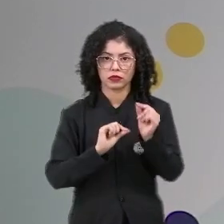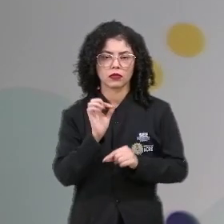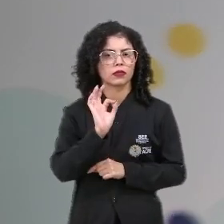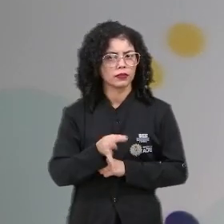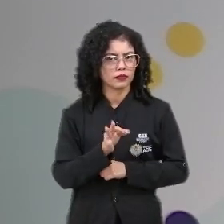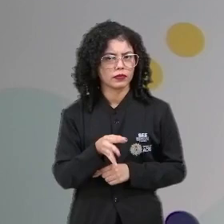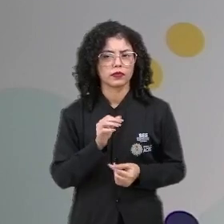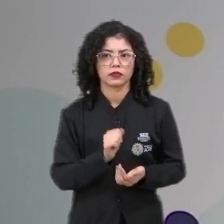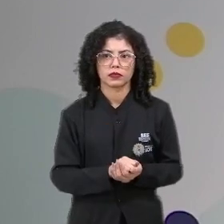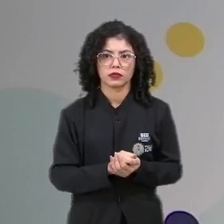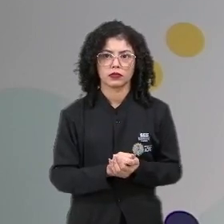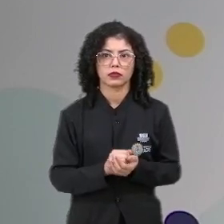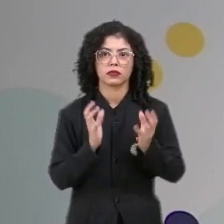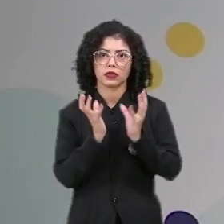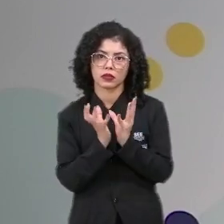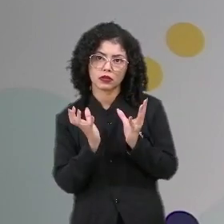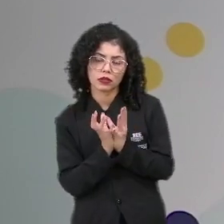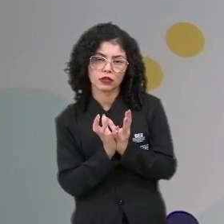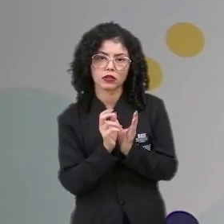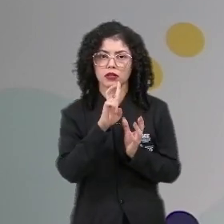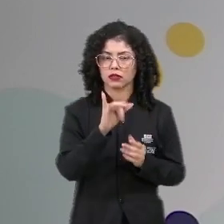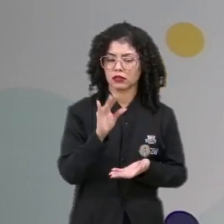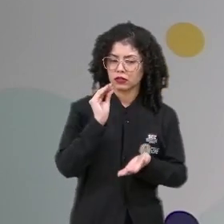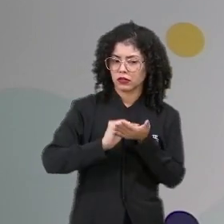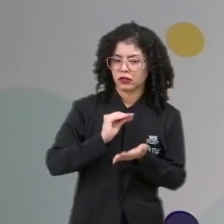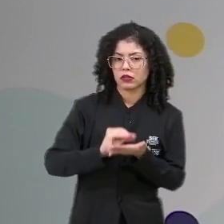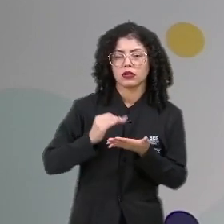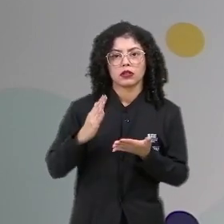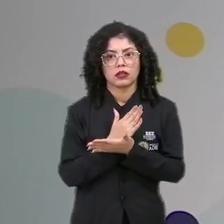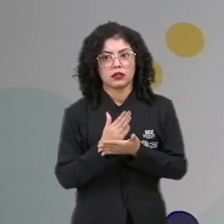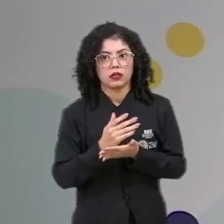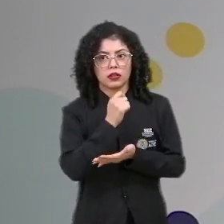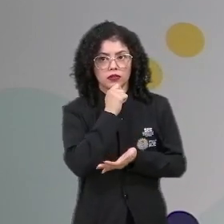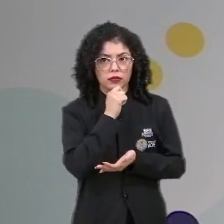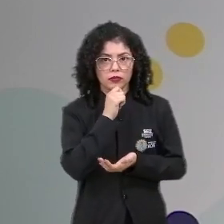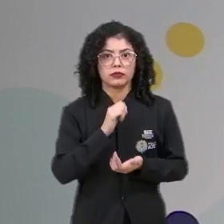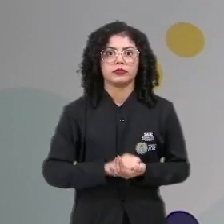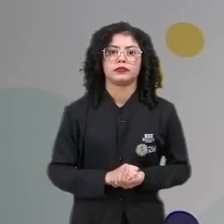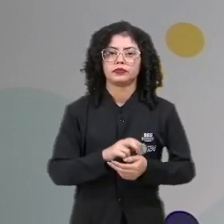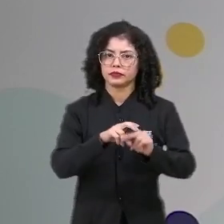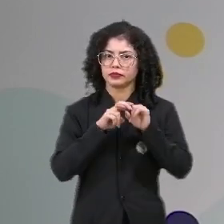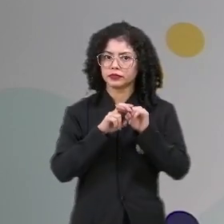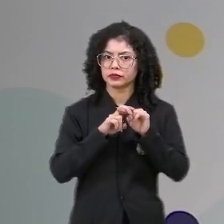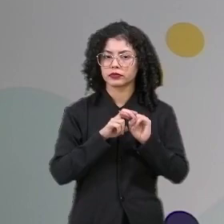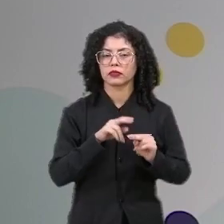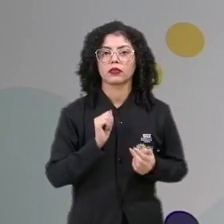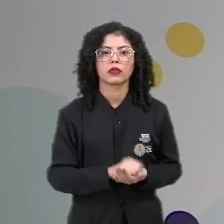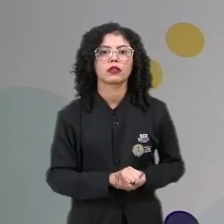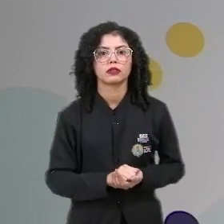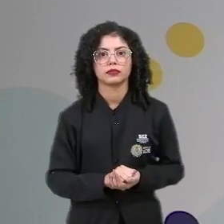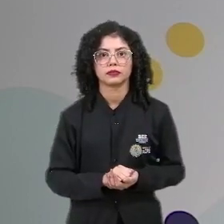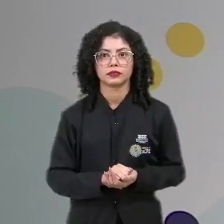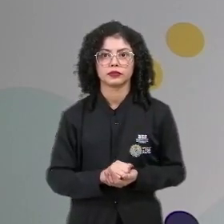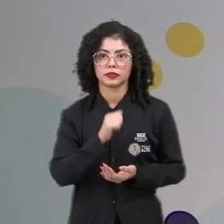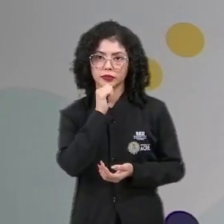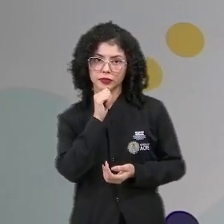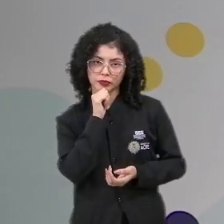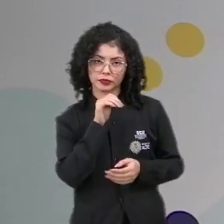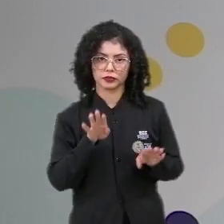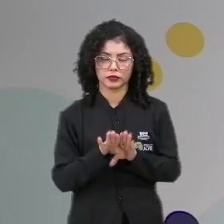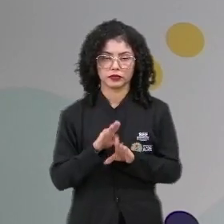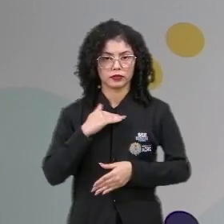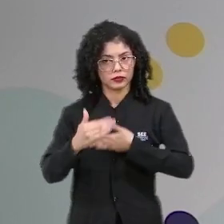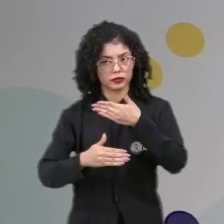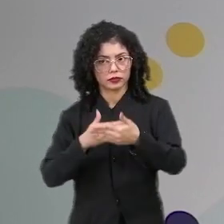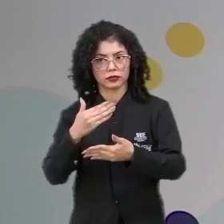certa lacuna, tá? Sempre vai ficar faltando alguma coisa. Por isso aí que sempre teve essa